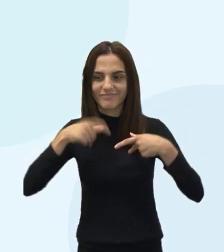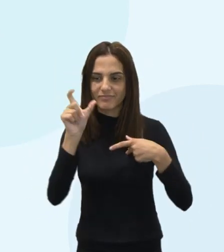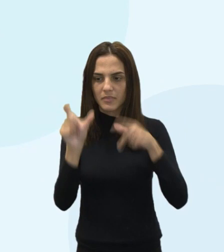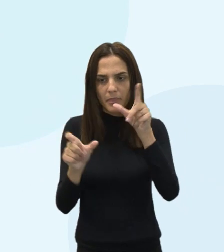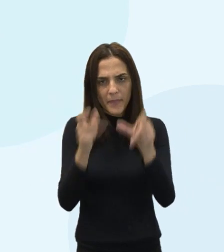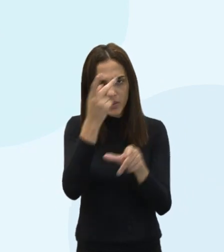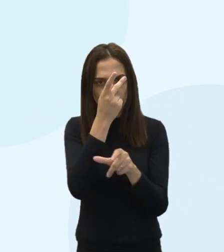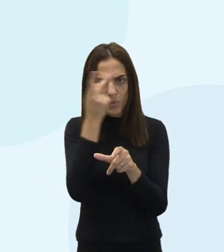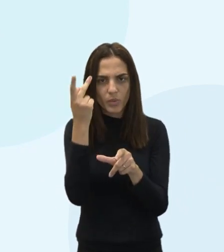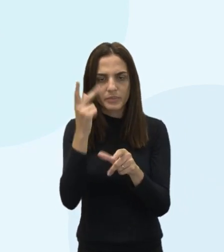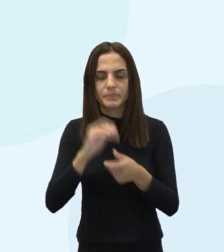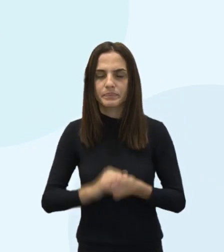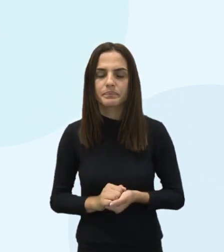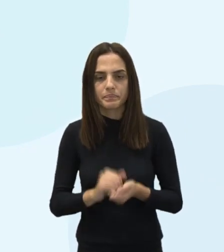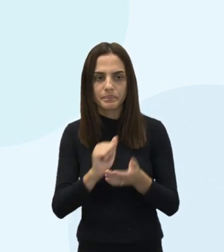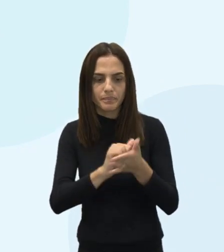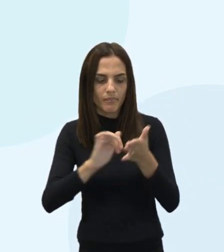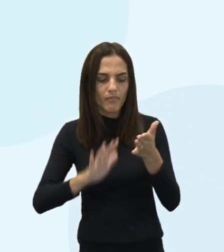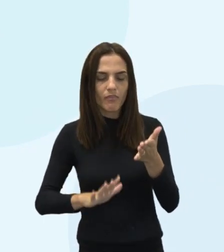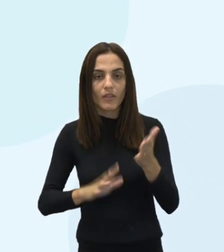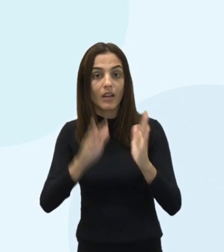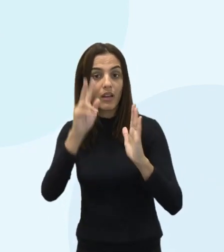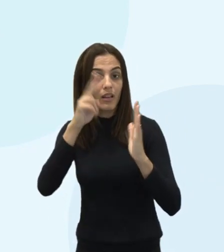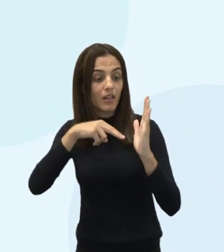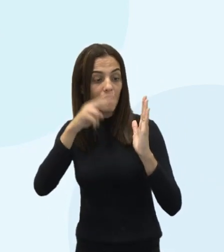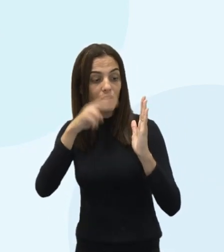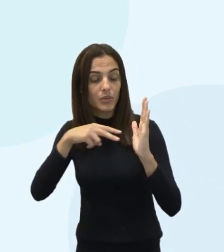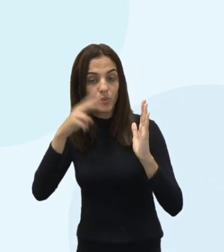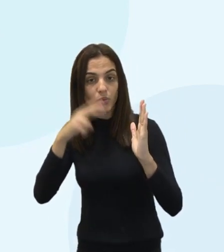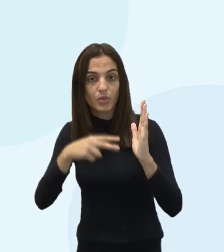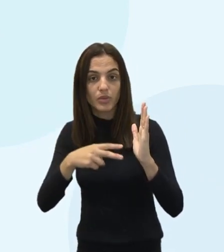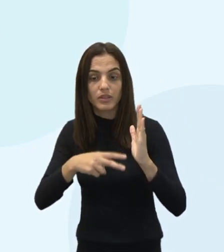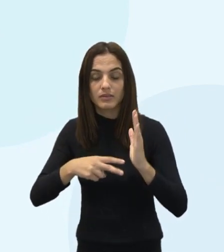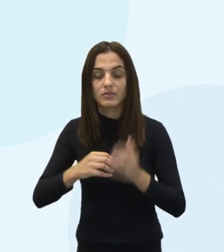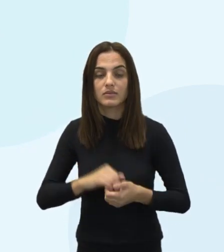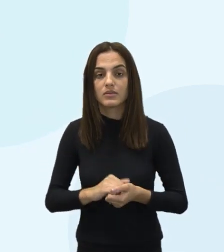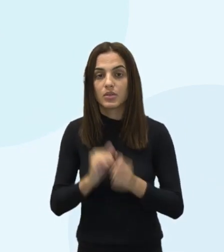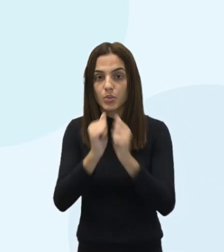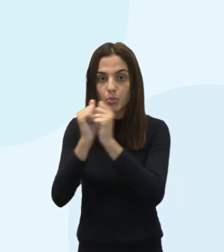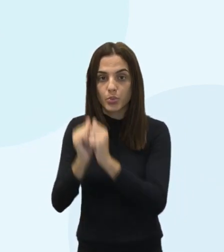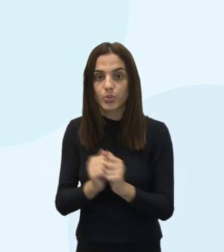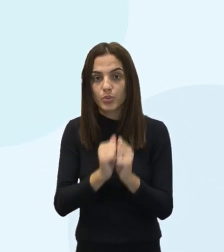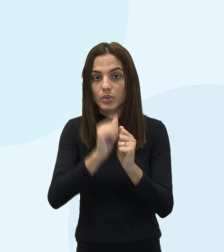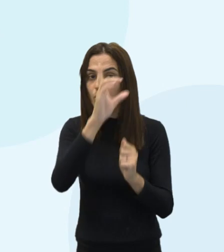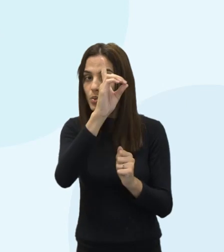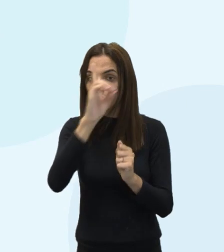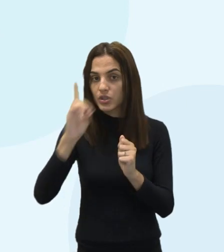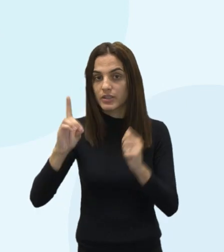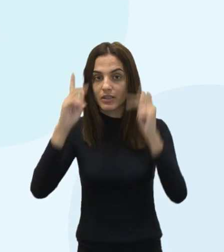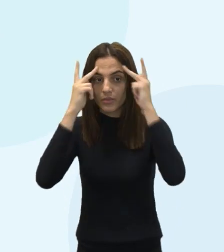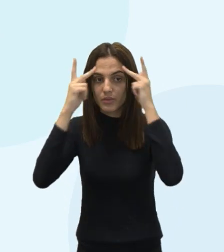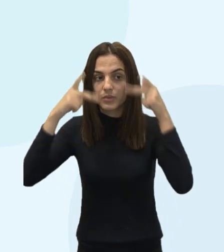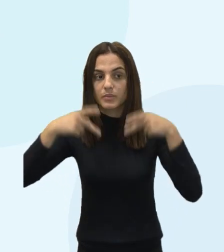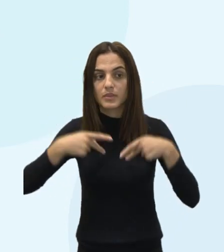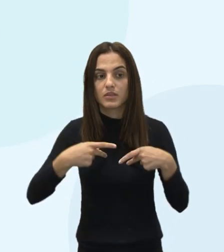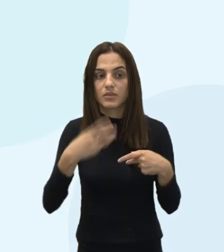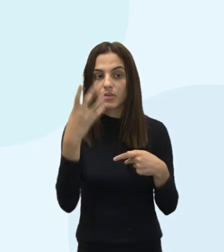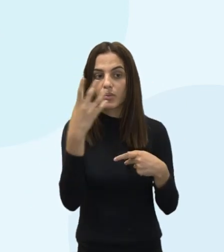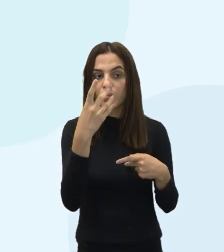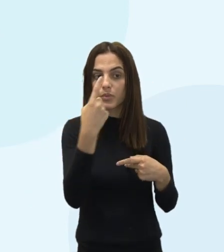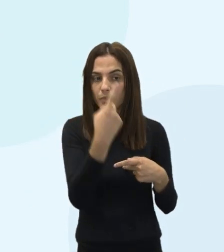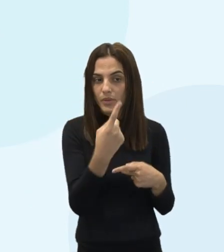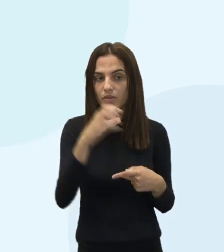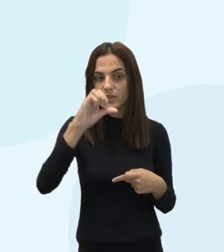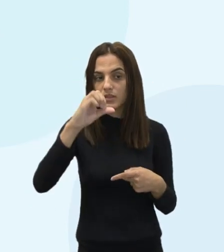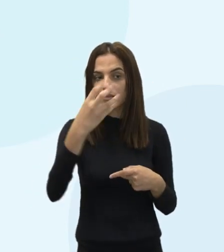Então, um exemplo de atividade 1 seria uma leitura compartilhada da Declaração Universal dos Direitos Humanos, de 48, e alguns